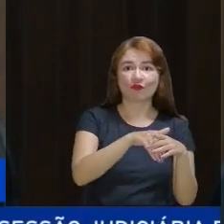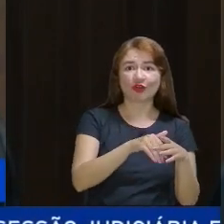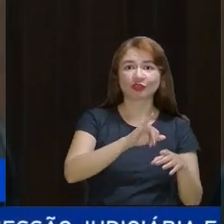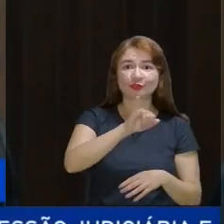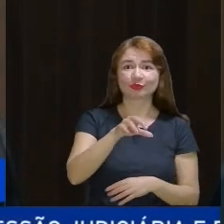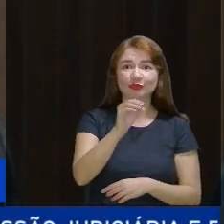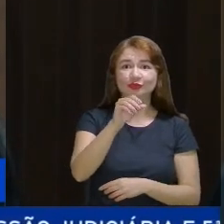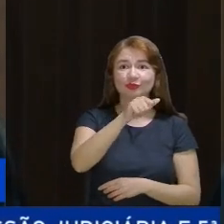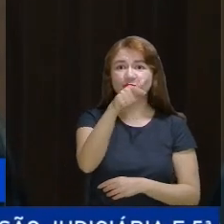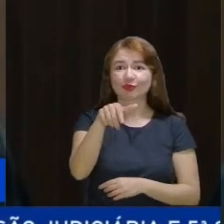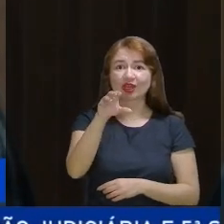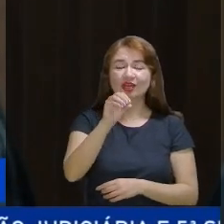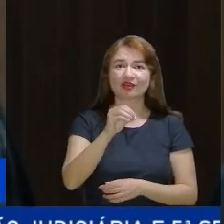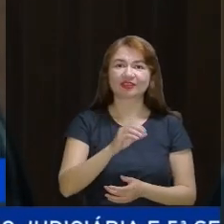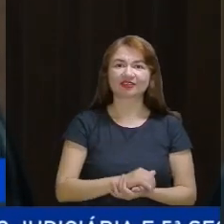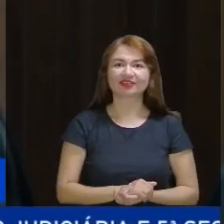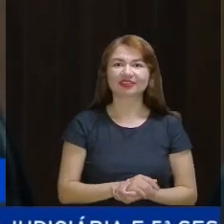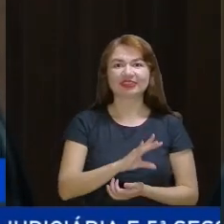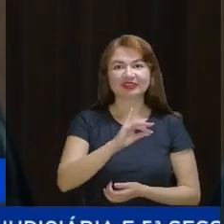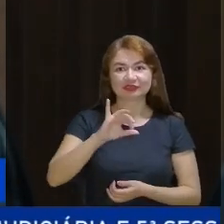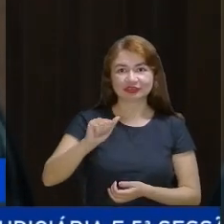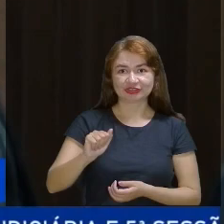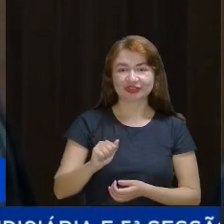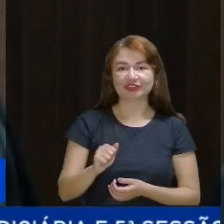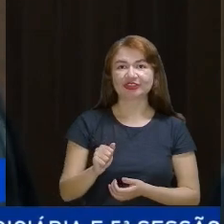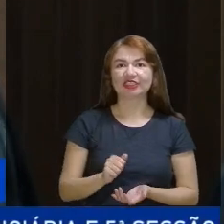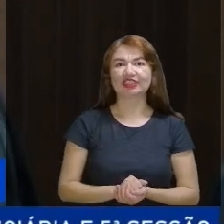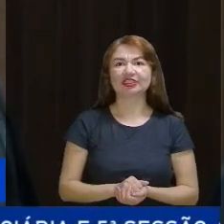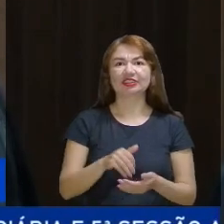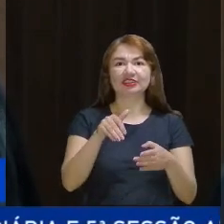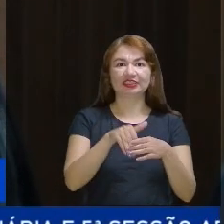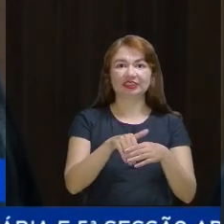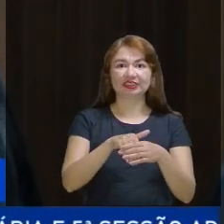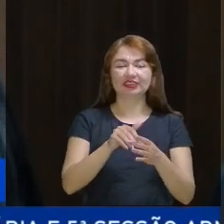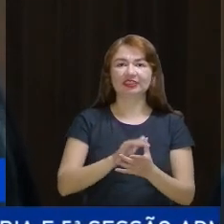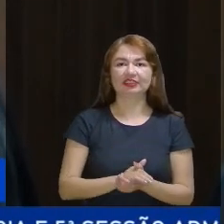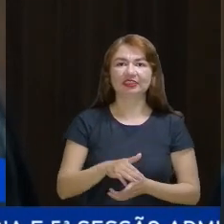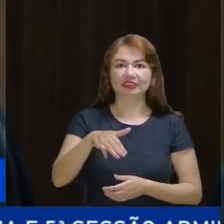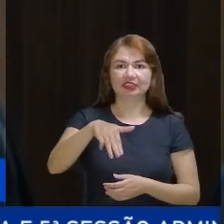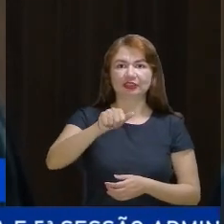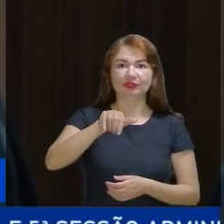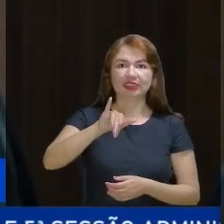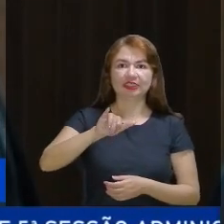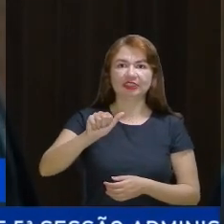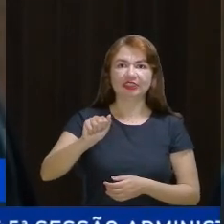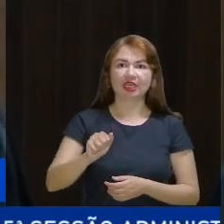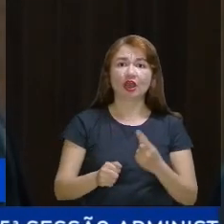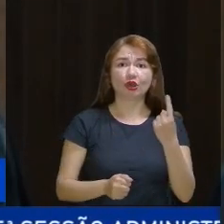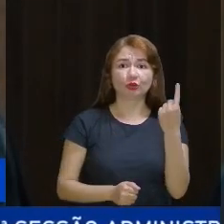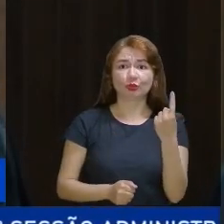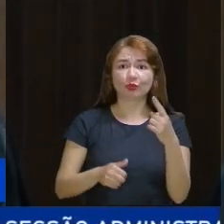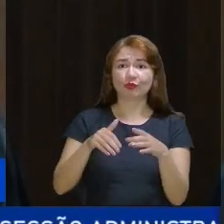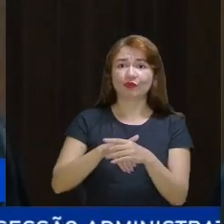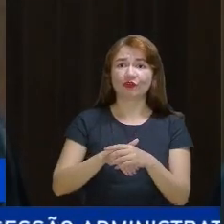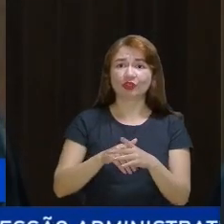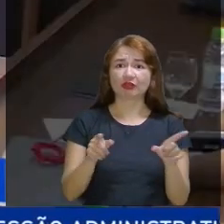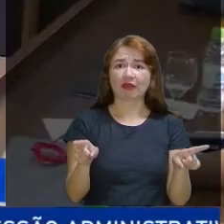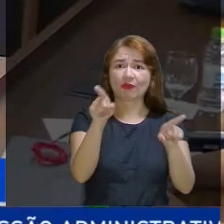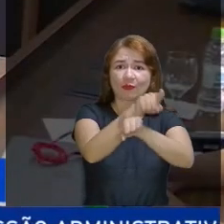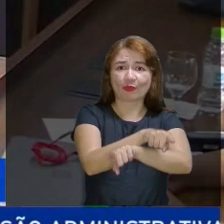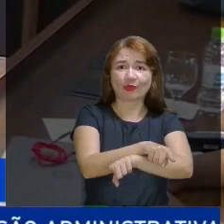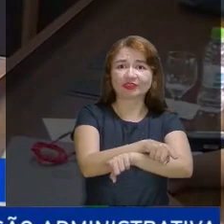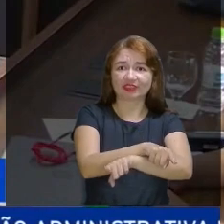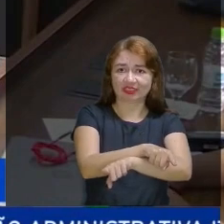dele. Quando veio o dia da eleição, a surpresa. A Maria teve só 1 voto, o dela, e o João ganhou